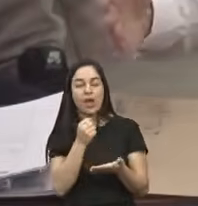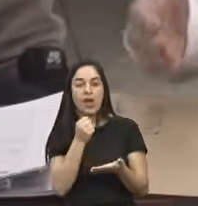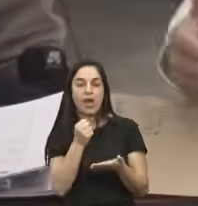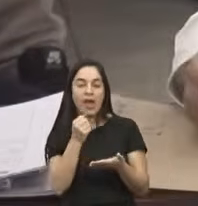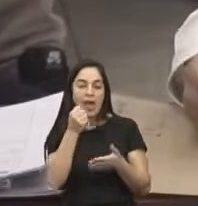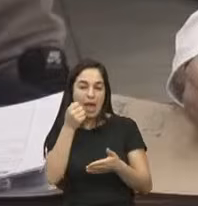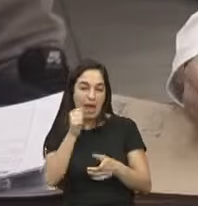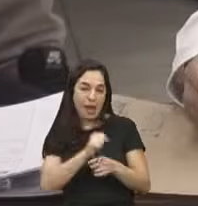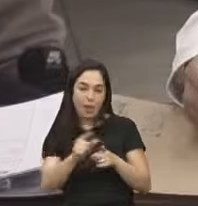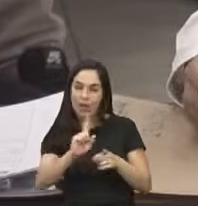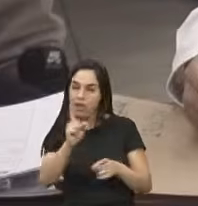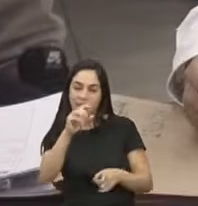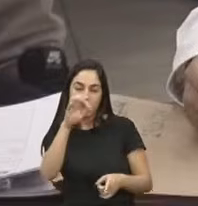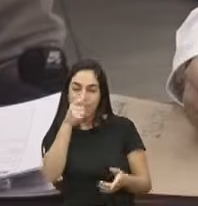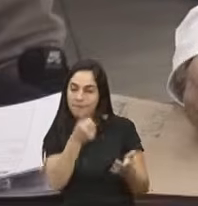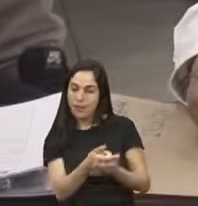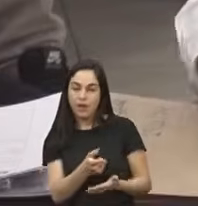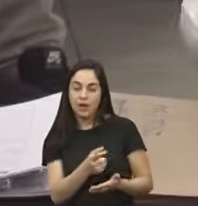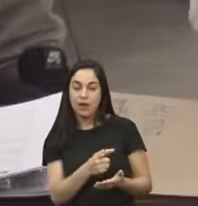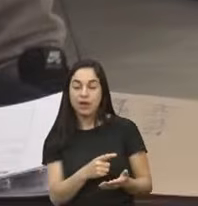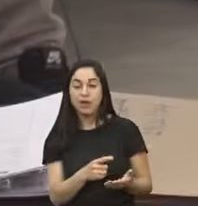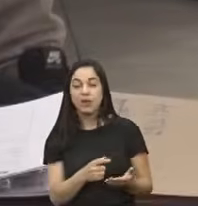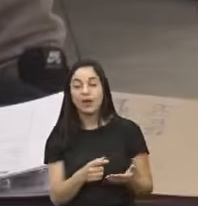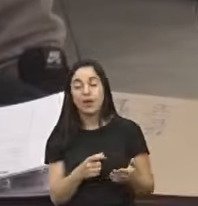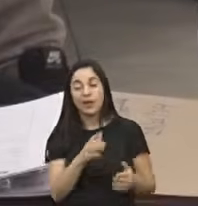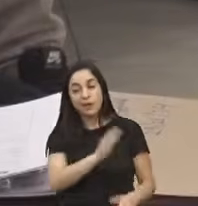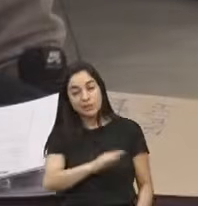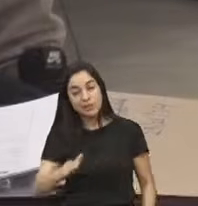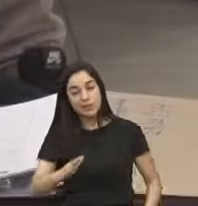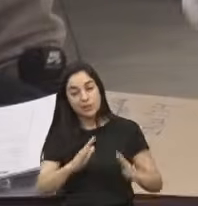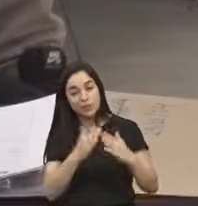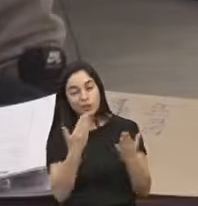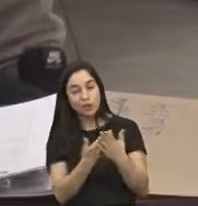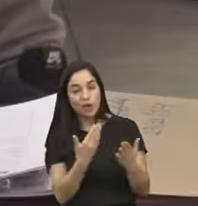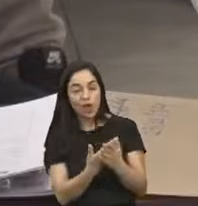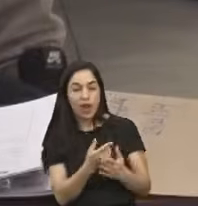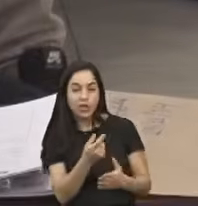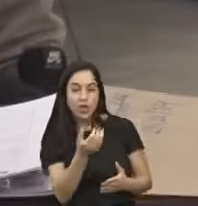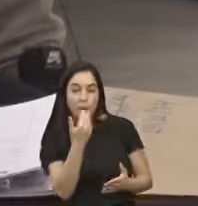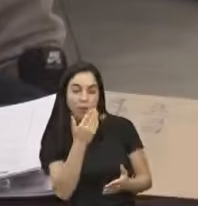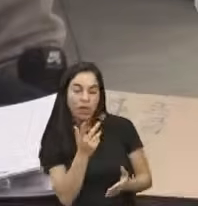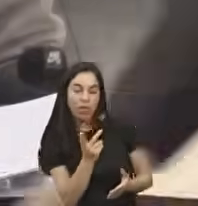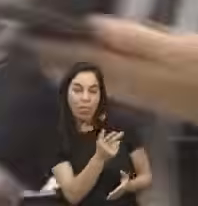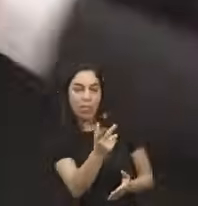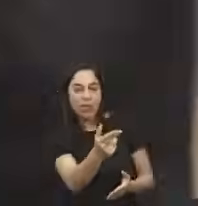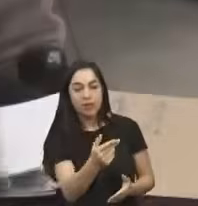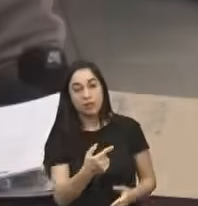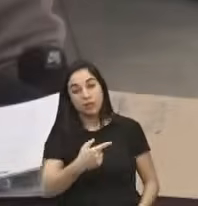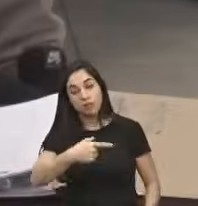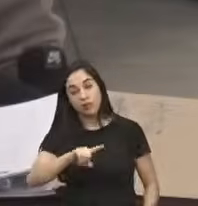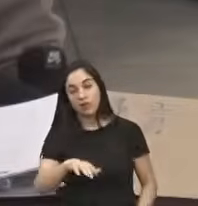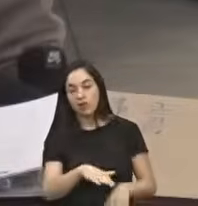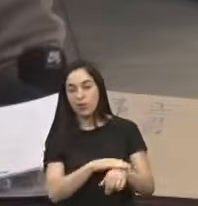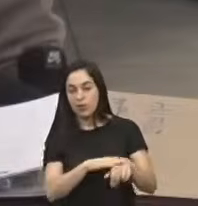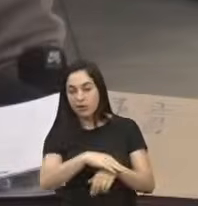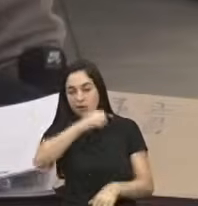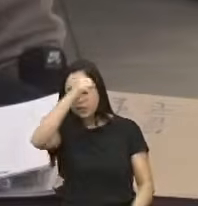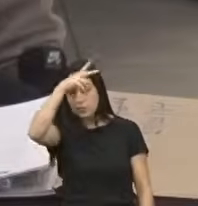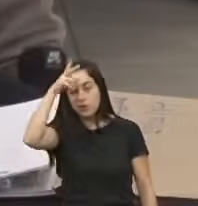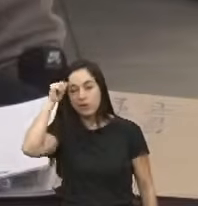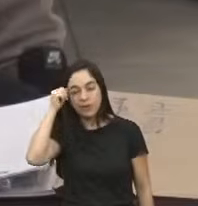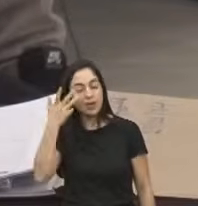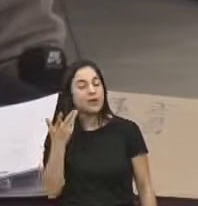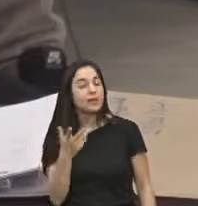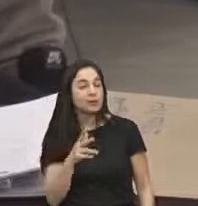merenda das nossas crianças. Nesse sentido, acho que se gosta tanto de economizar, vai lá, atravessa o passe e conversa com o prefeito para ele pôr jeito